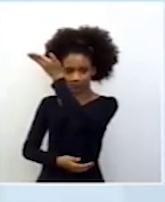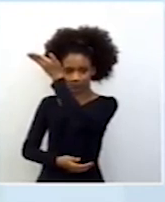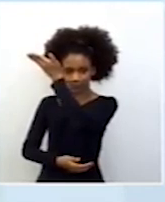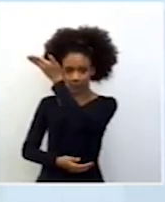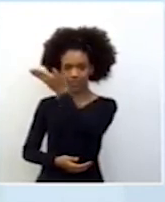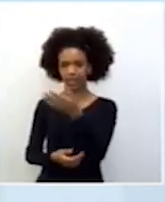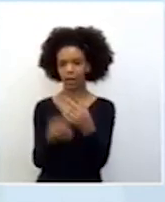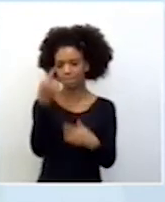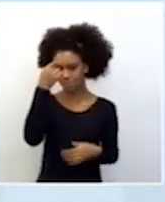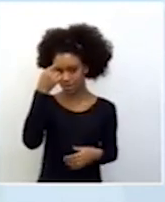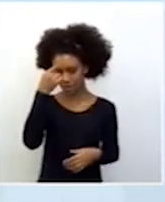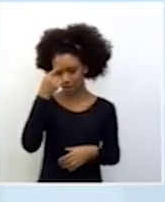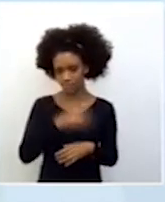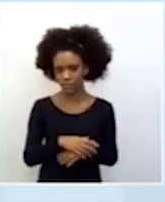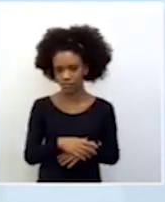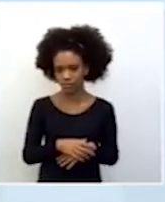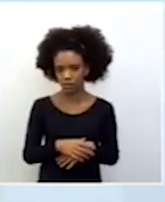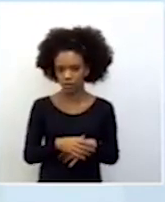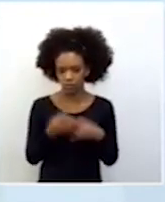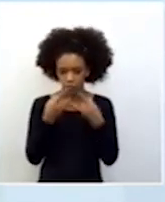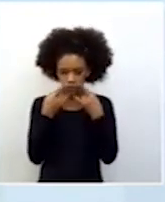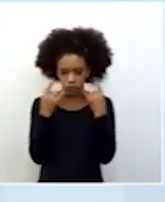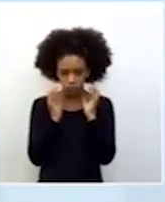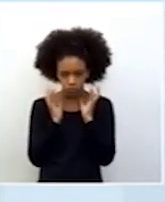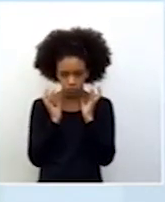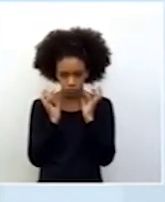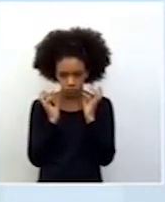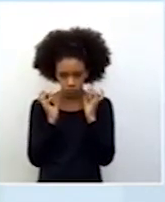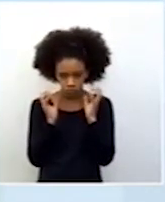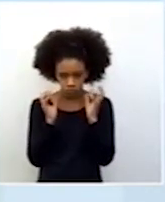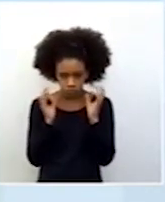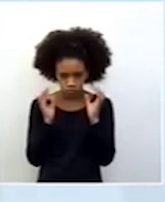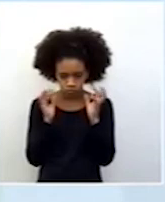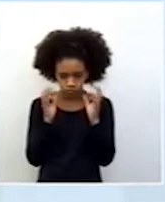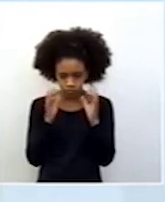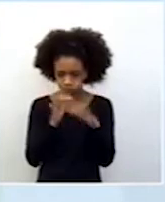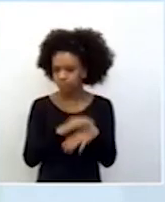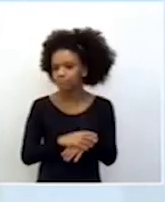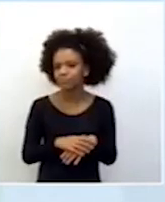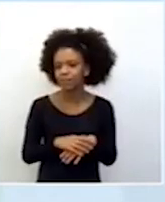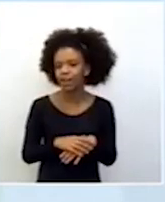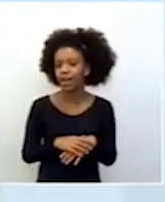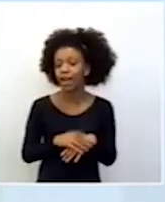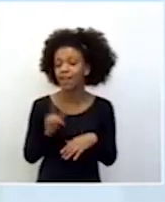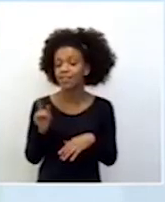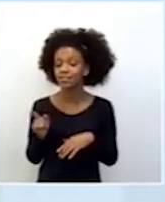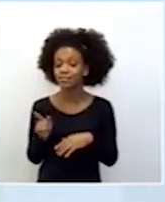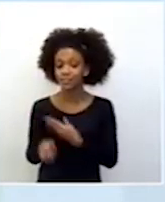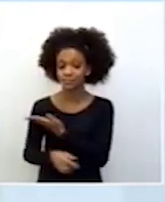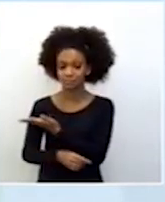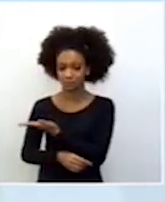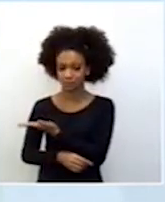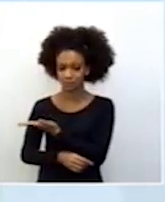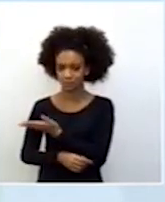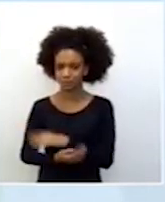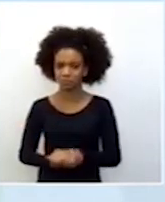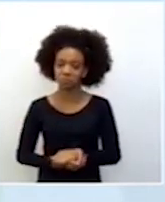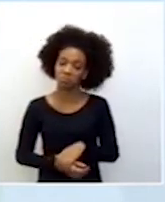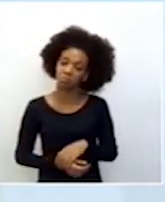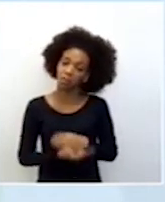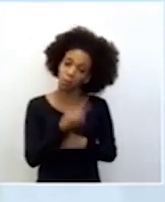no pensamento. Por isso que está meio nebuloso. Porque está no pensamento deste indivíduo. Ou